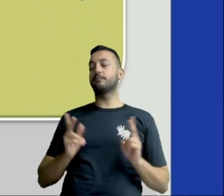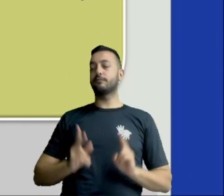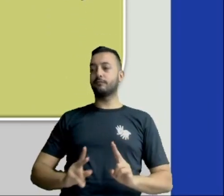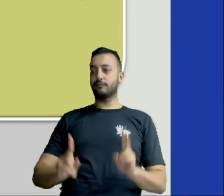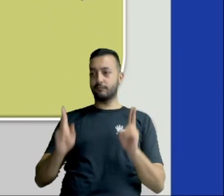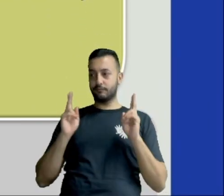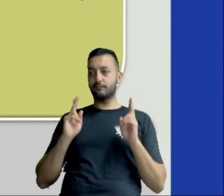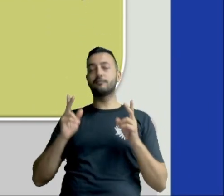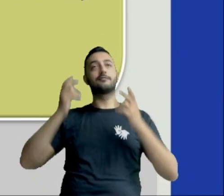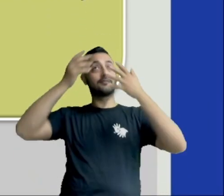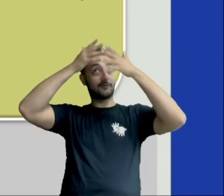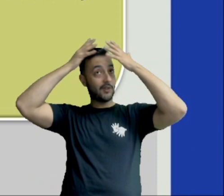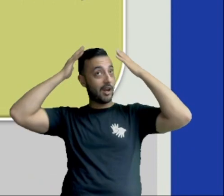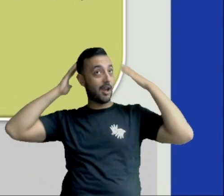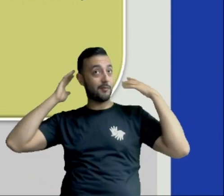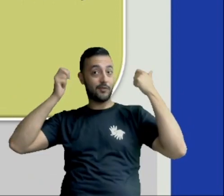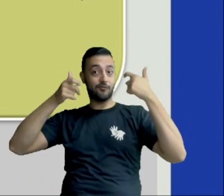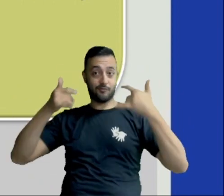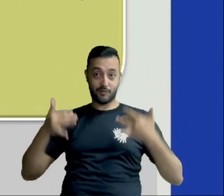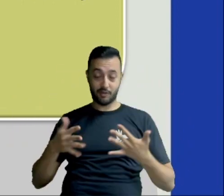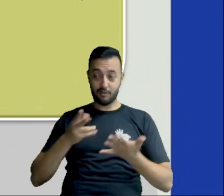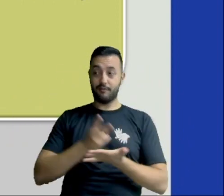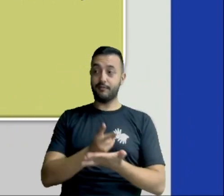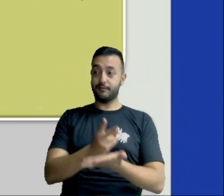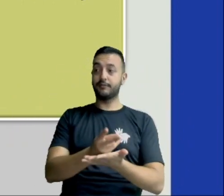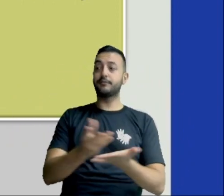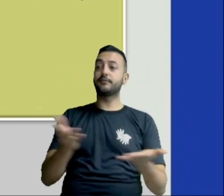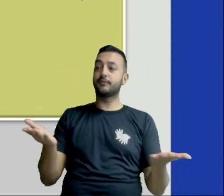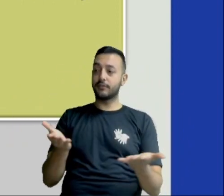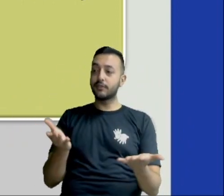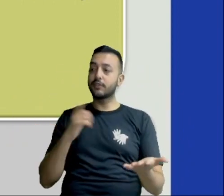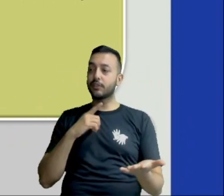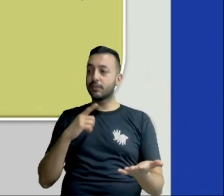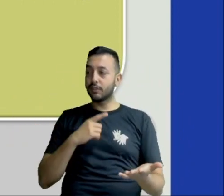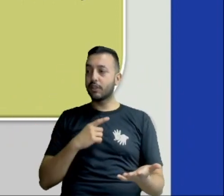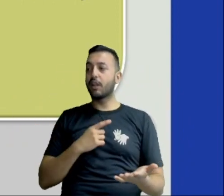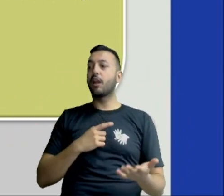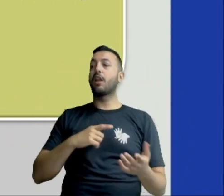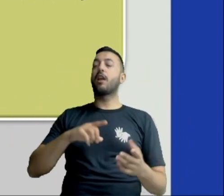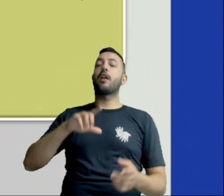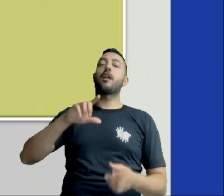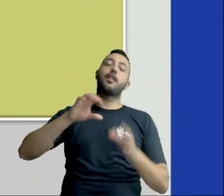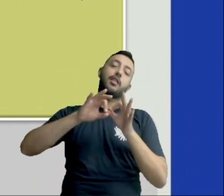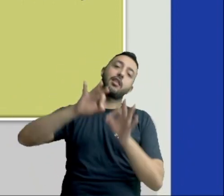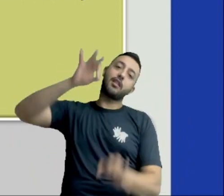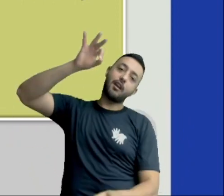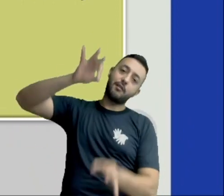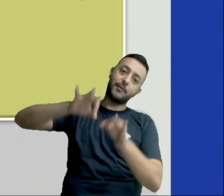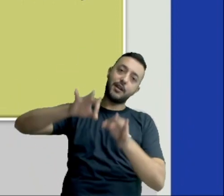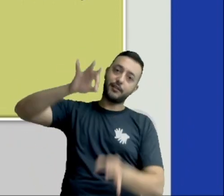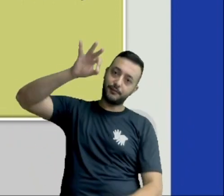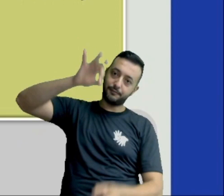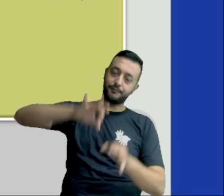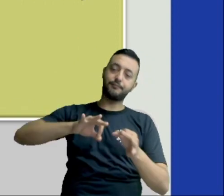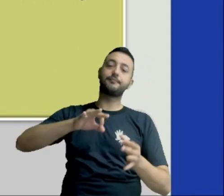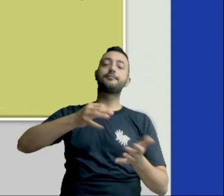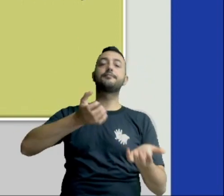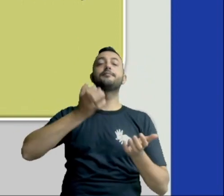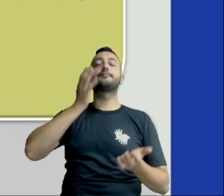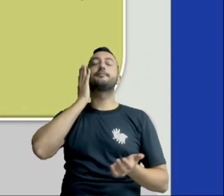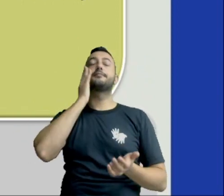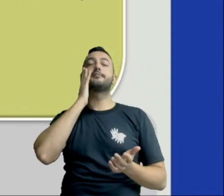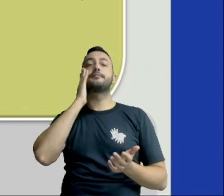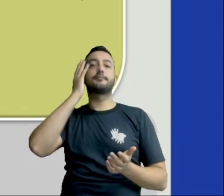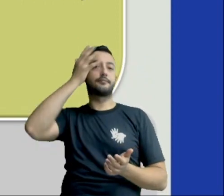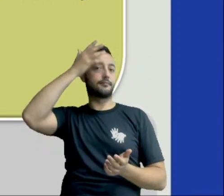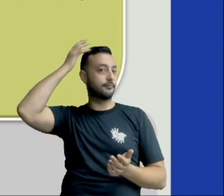sobre os hair, cabelos, nós temos agora length, que é o comprimento. Quando eu quero saber o tamanho